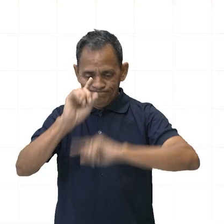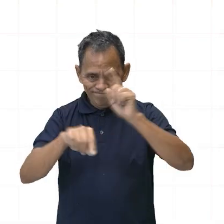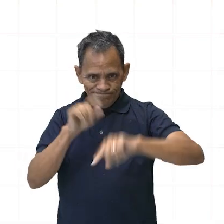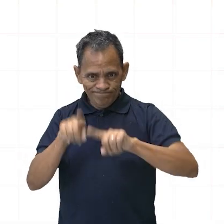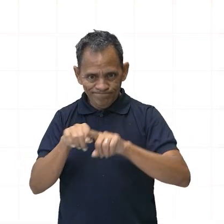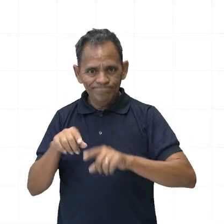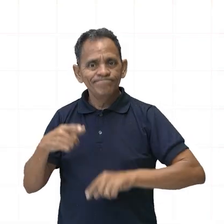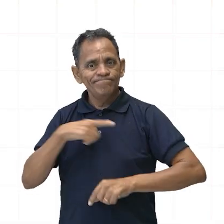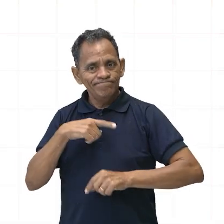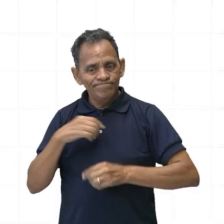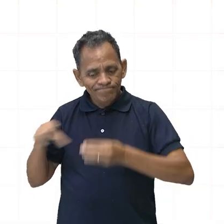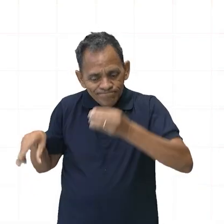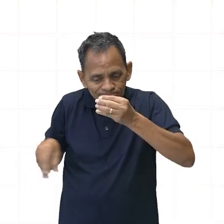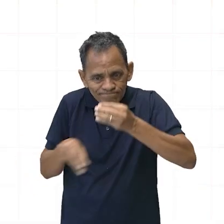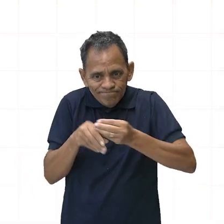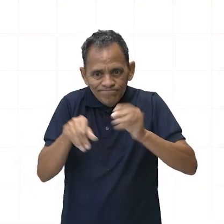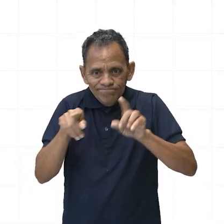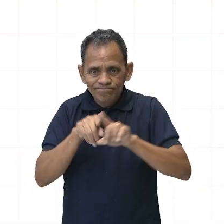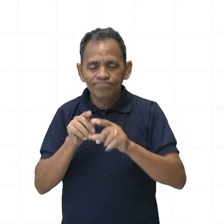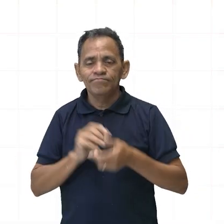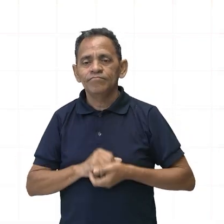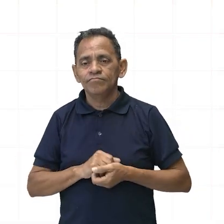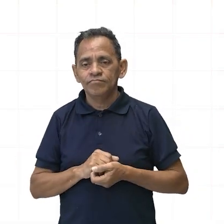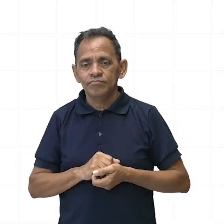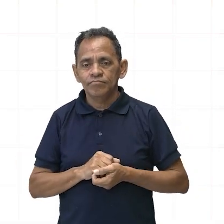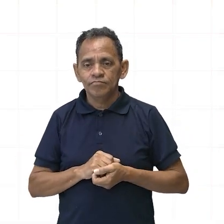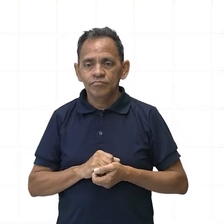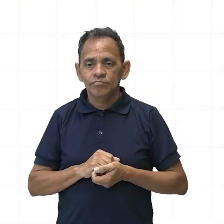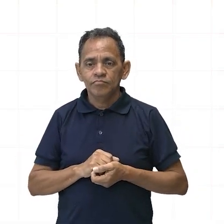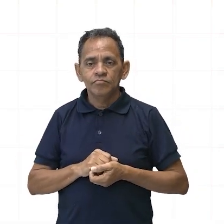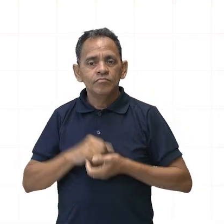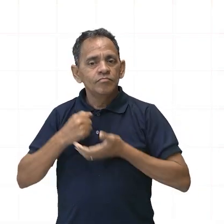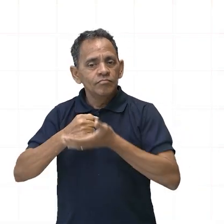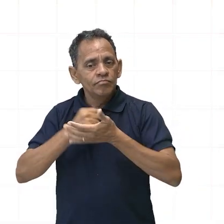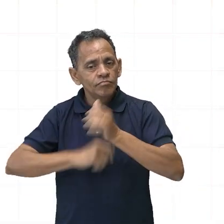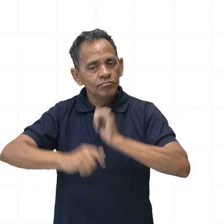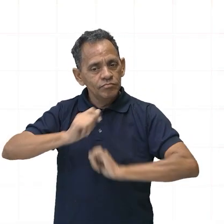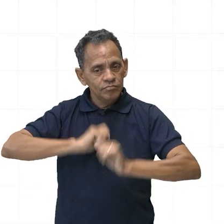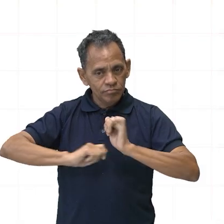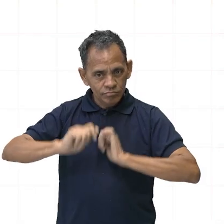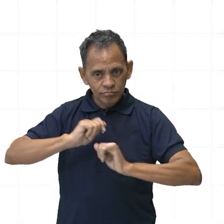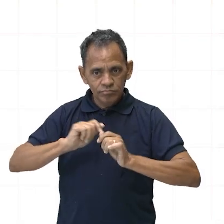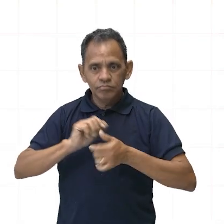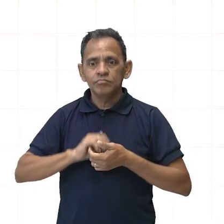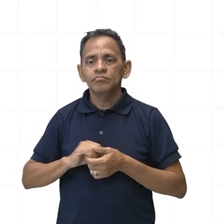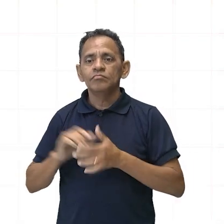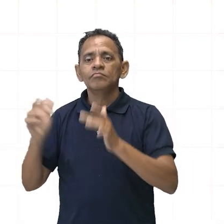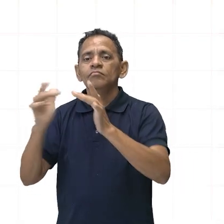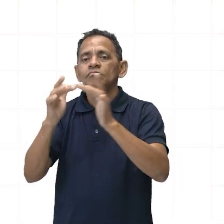acaba contribuindo para o quê? Contribuindo para a economia, a conectividade e